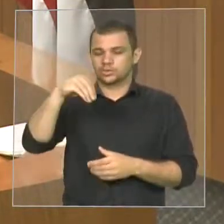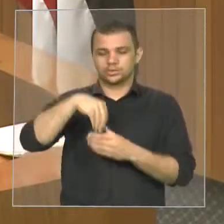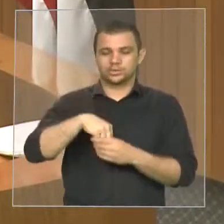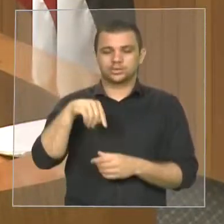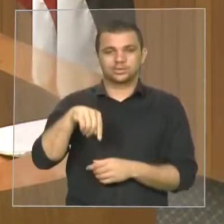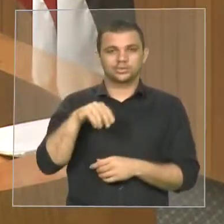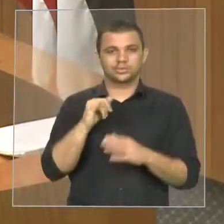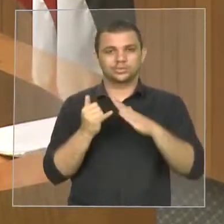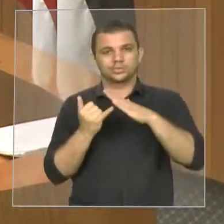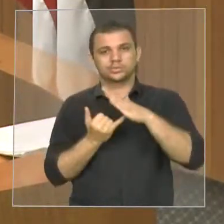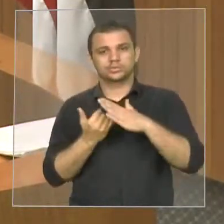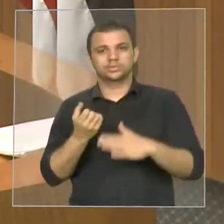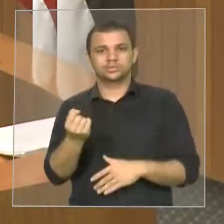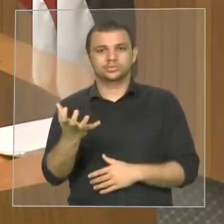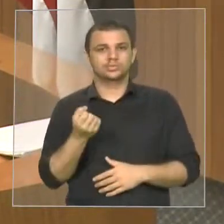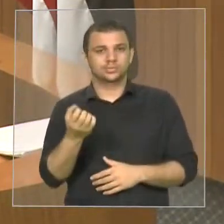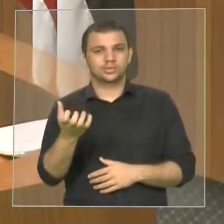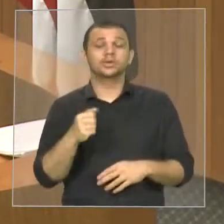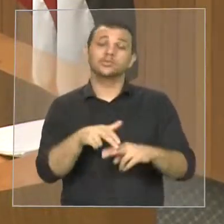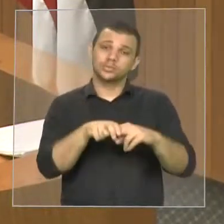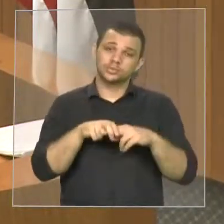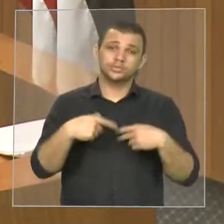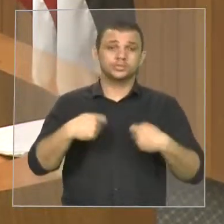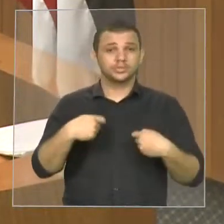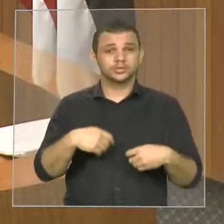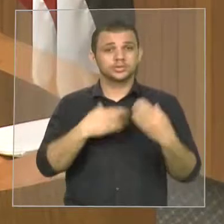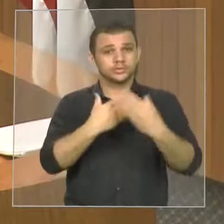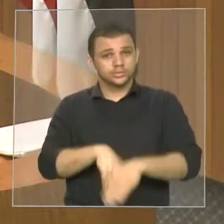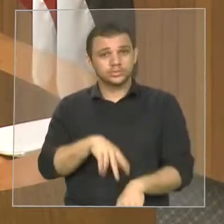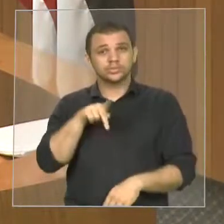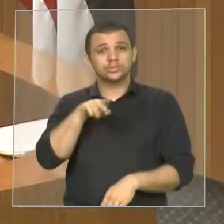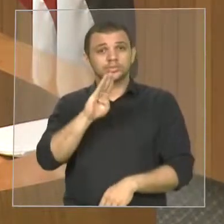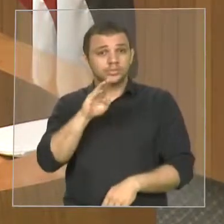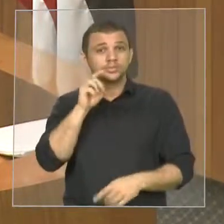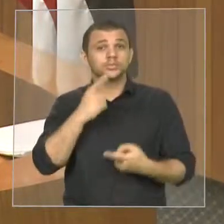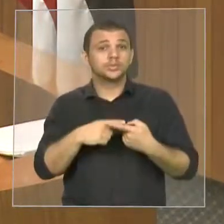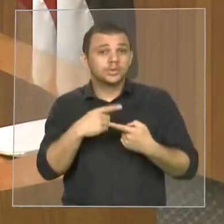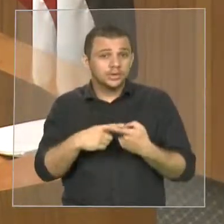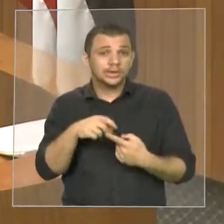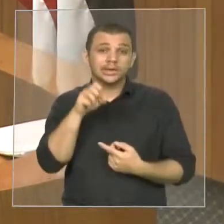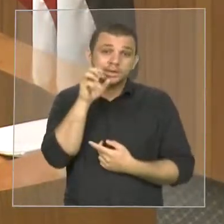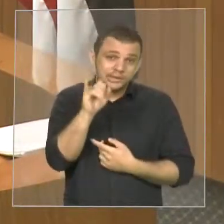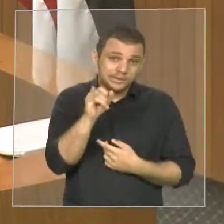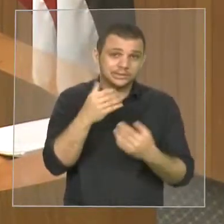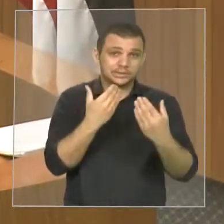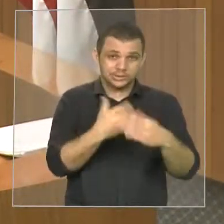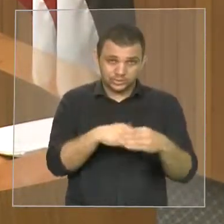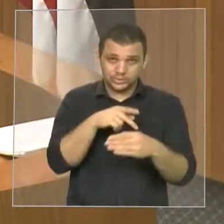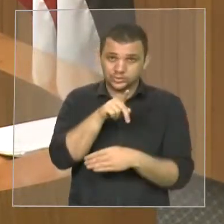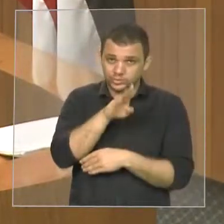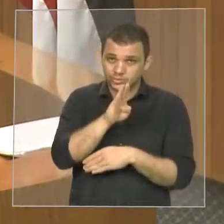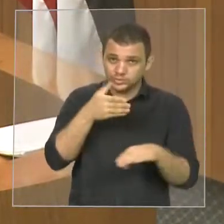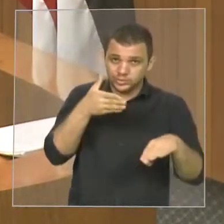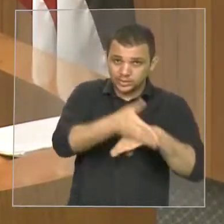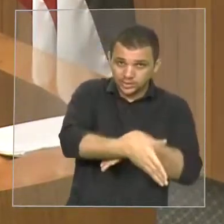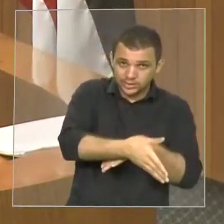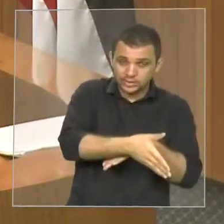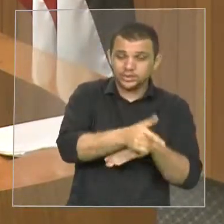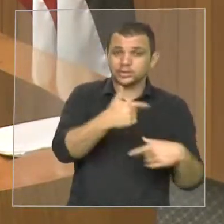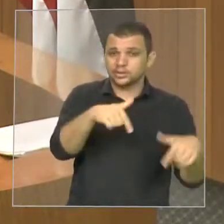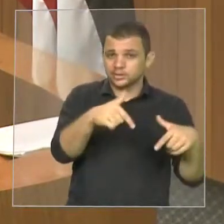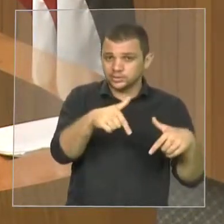porque a importância da realização de um concurso público. Por quê? Porque aquele que ingressar através de um concurso público,